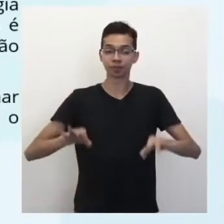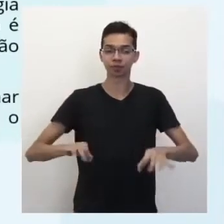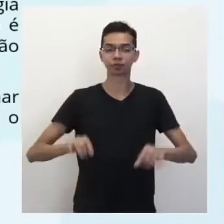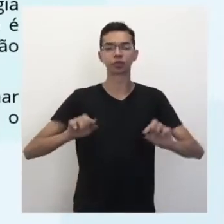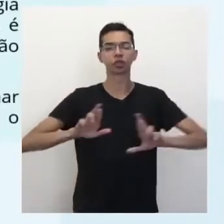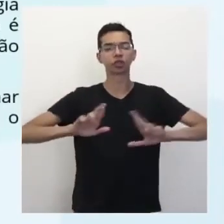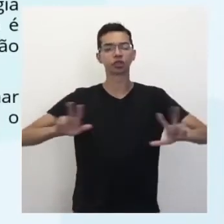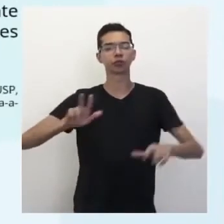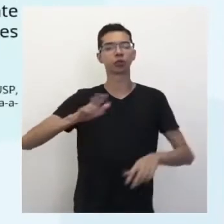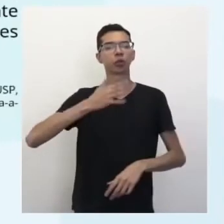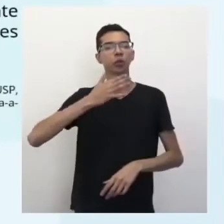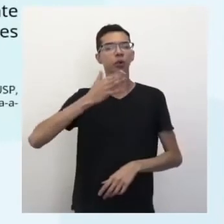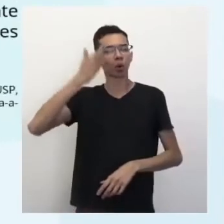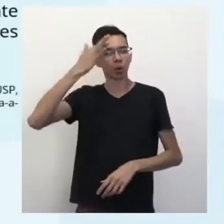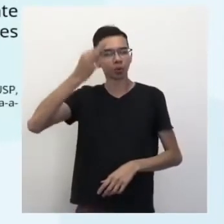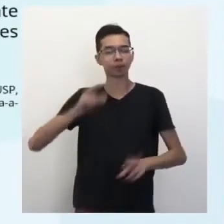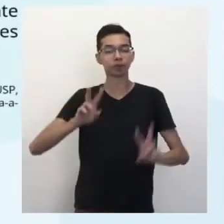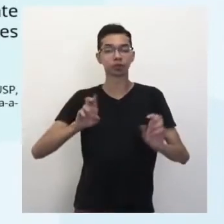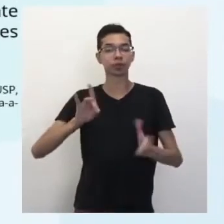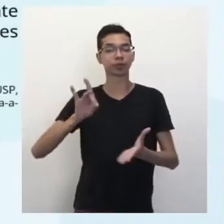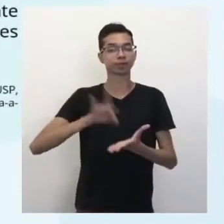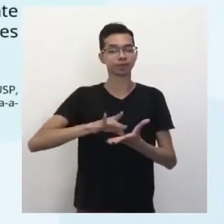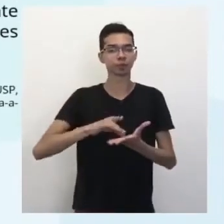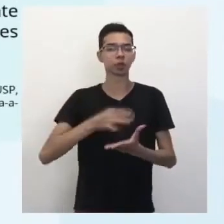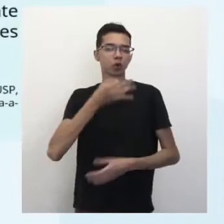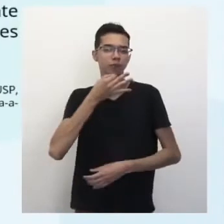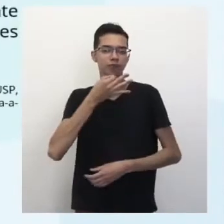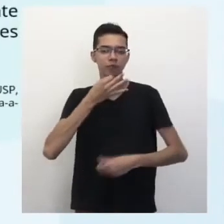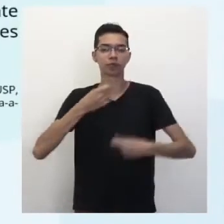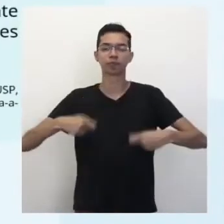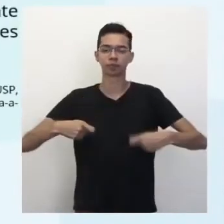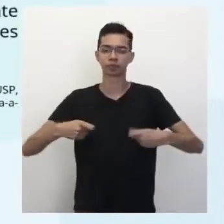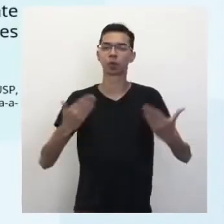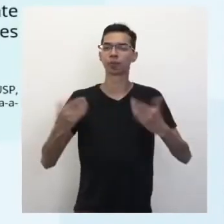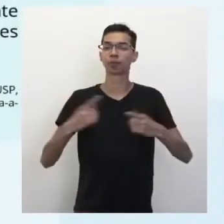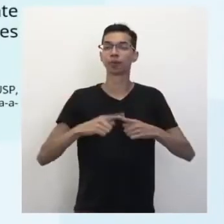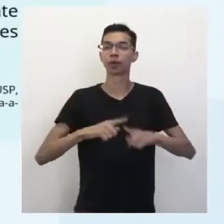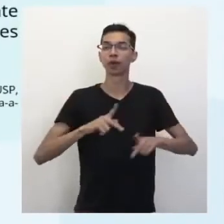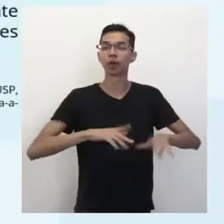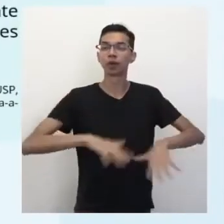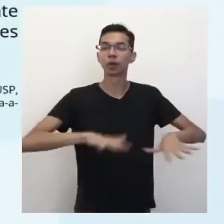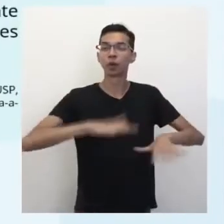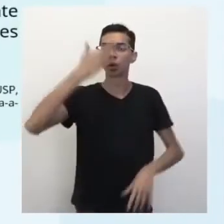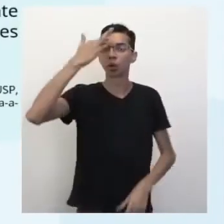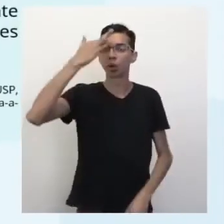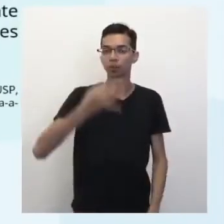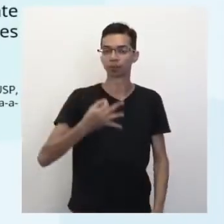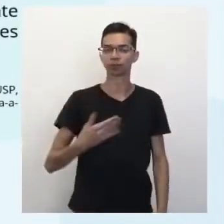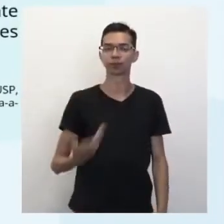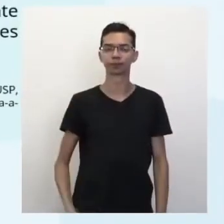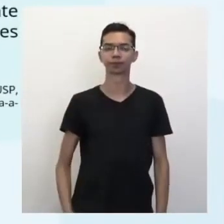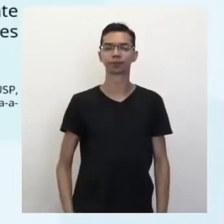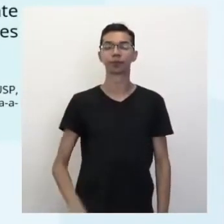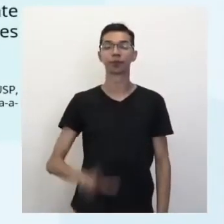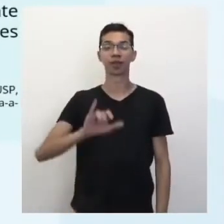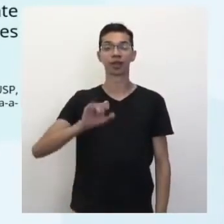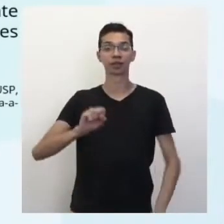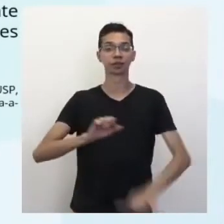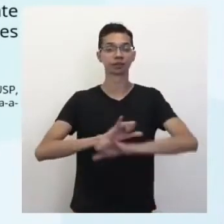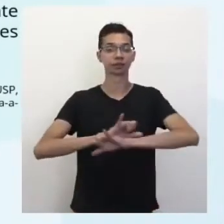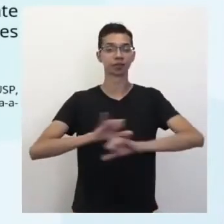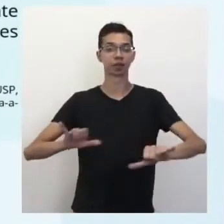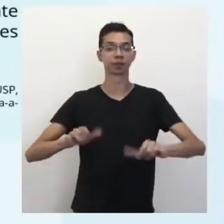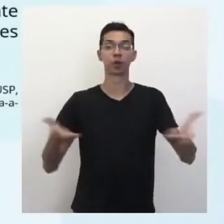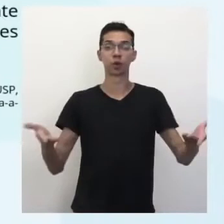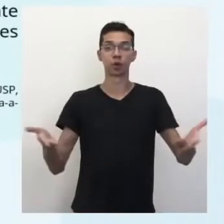do público. Continuando. Aí vem a fala dele. No mundo contemporâneo, mais do que nunca, é